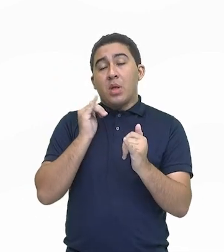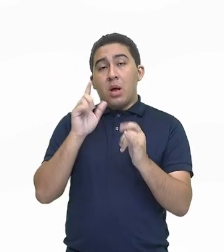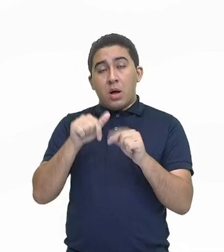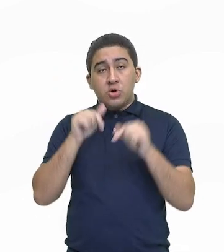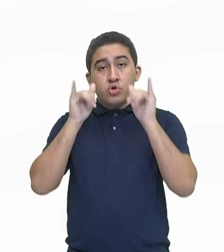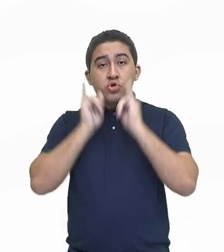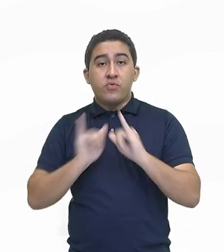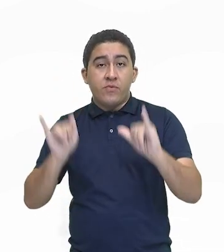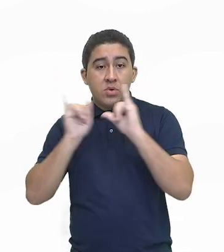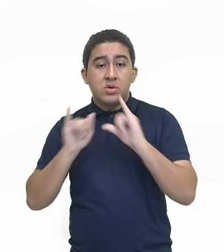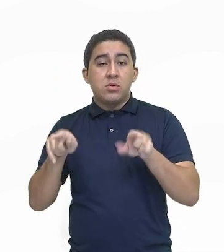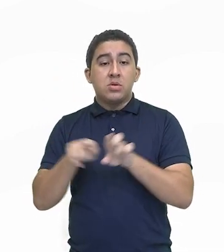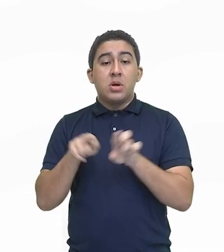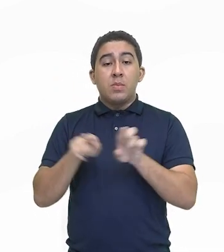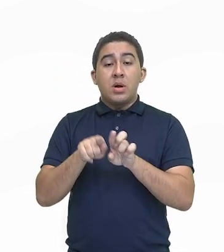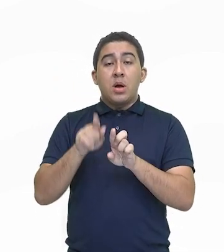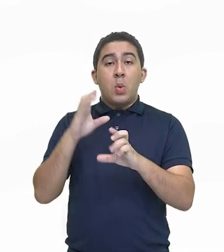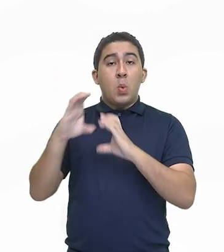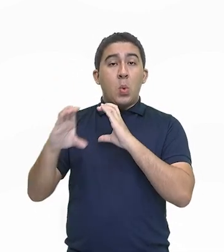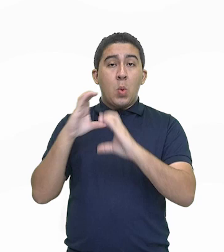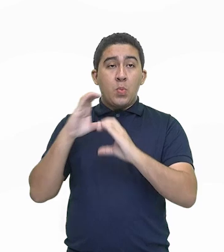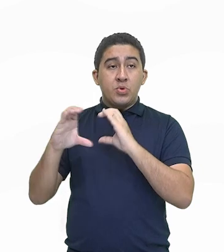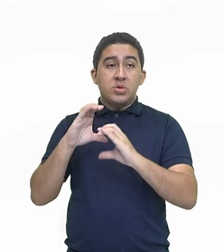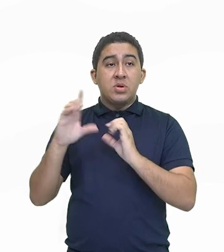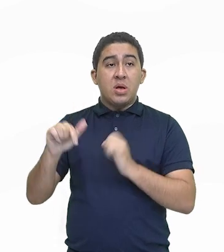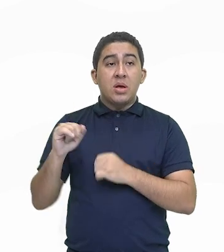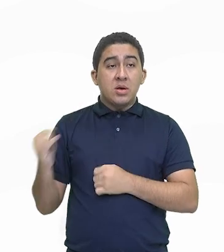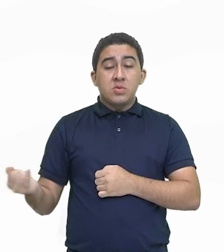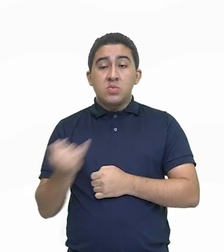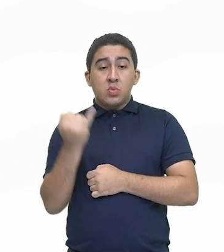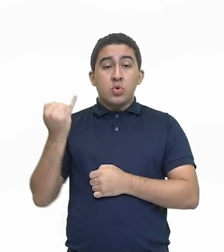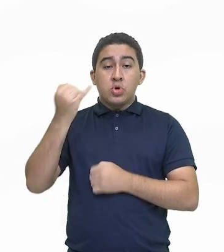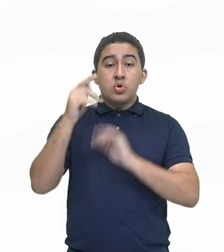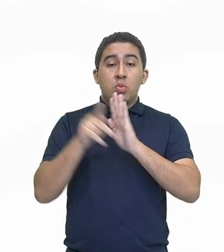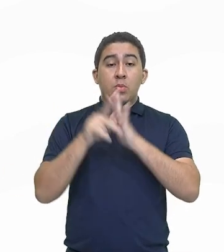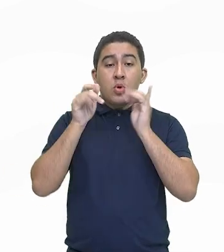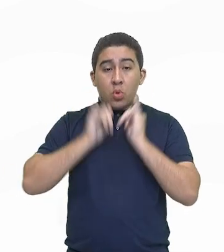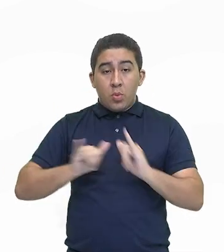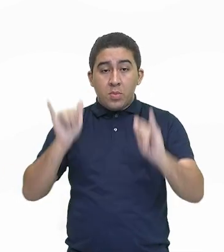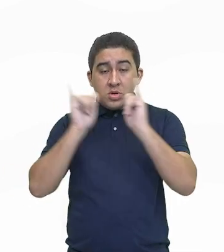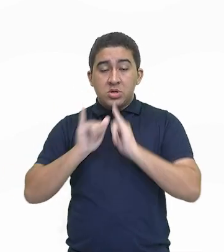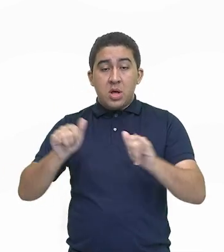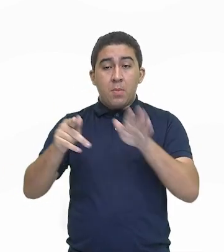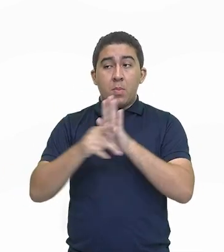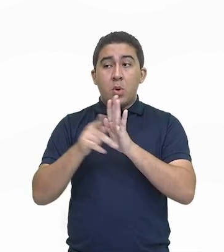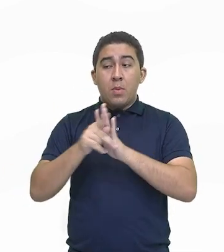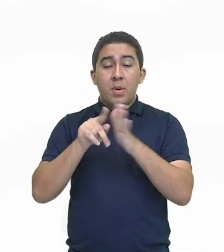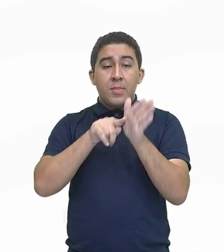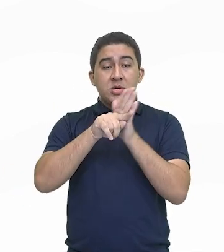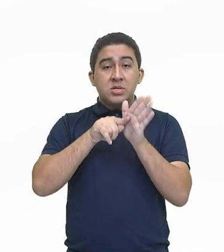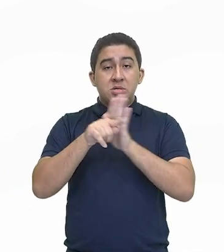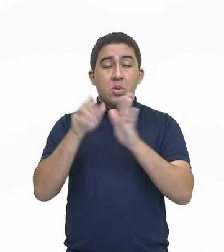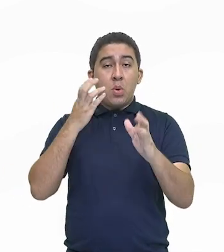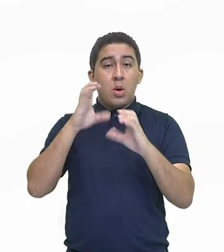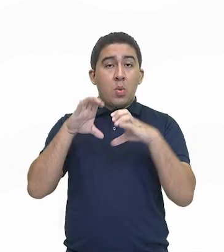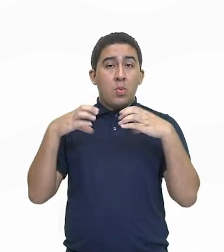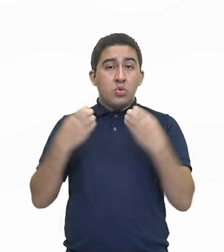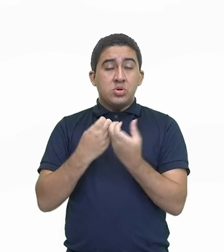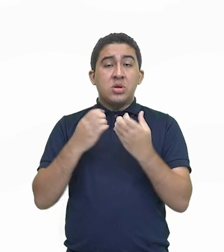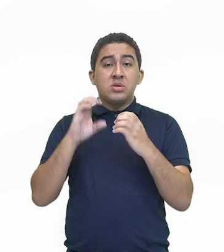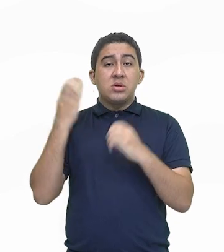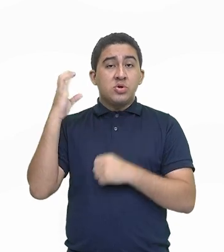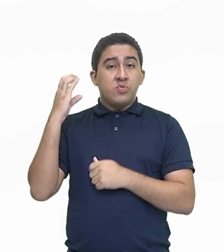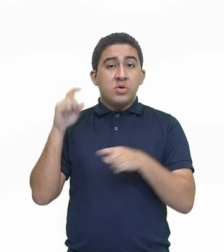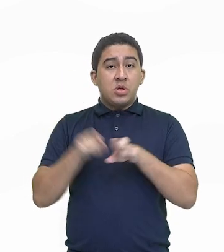científica são essenciais para compartilhar os resultados das pesquisas com a comunidade científica e